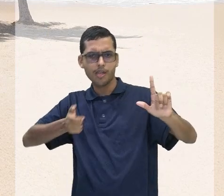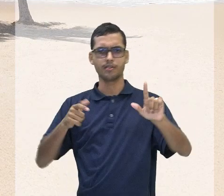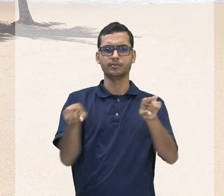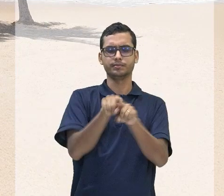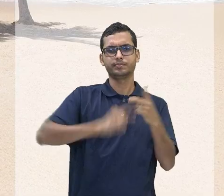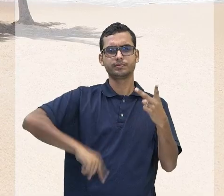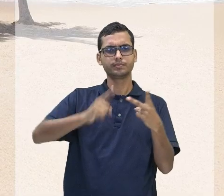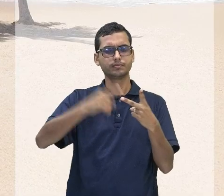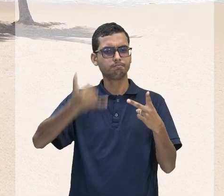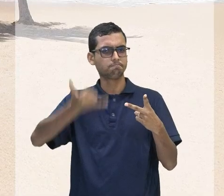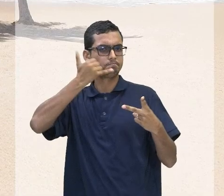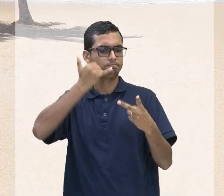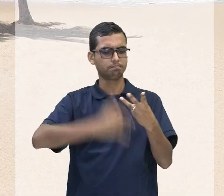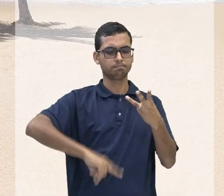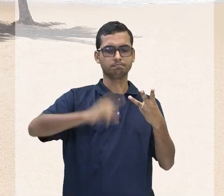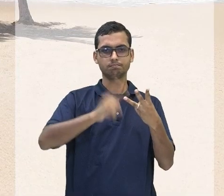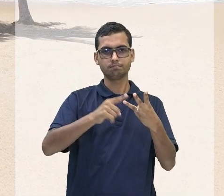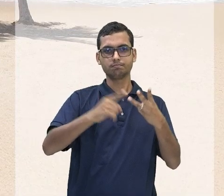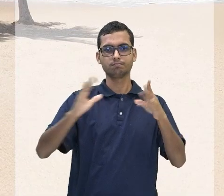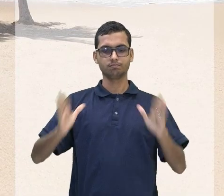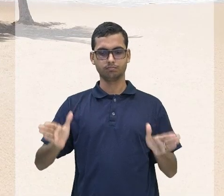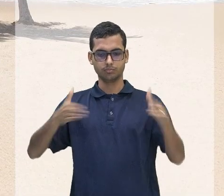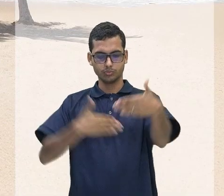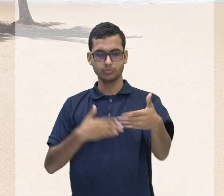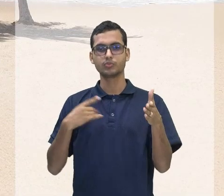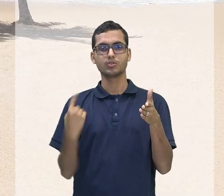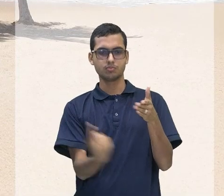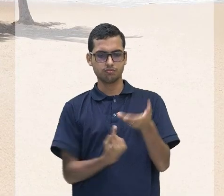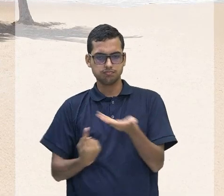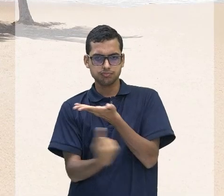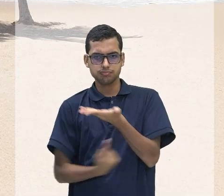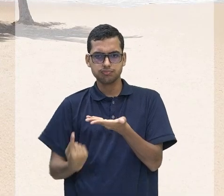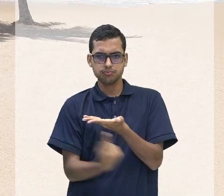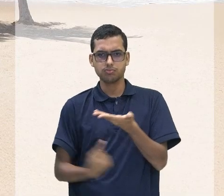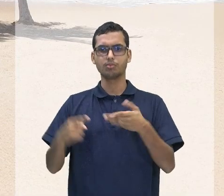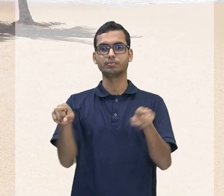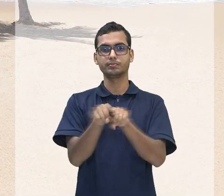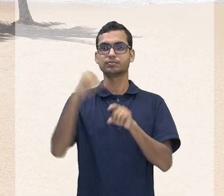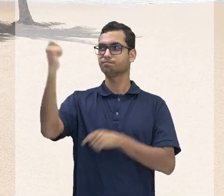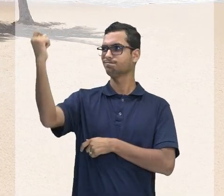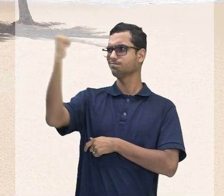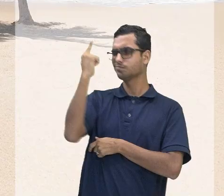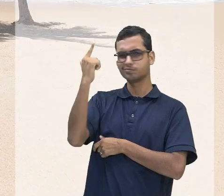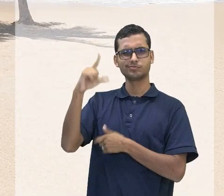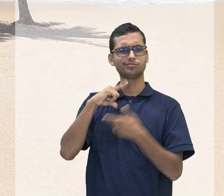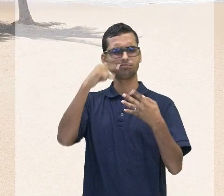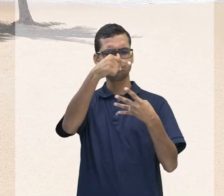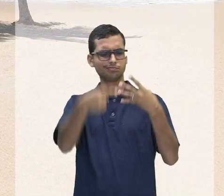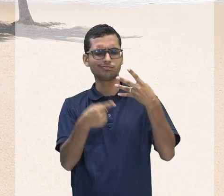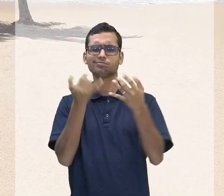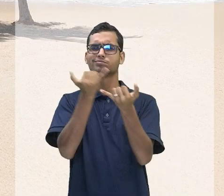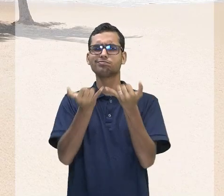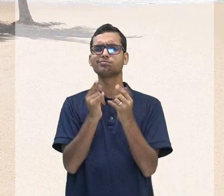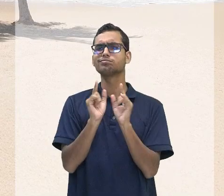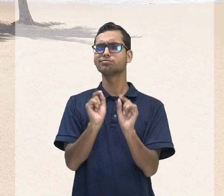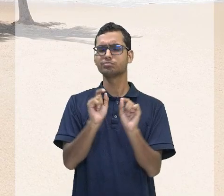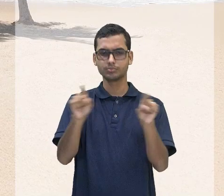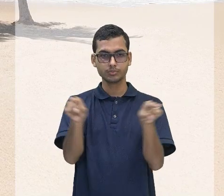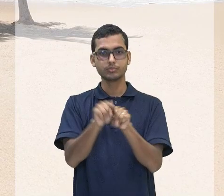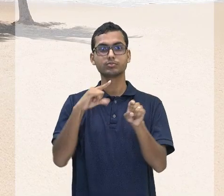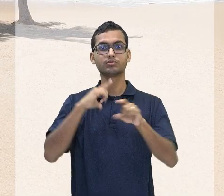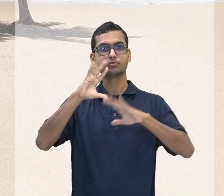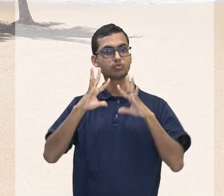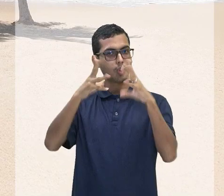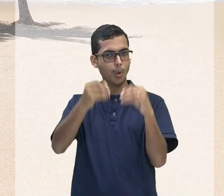e o sol tão intensamente brilhando nesta praia têm em comum? Bom, eu respondo a vocês. Todos eles emitem radiação. O controle